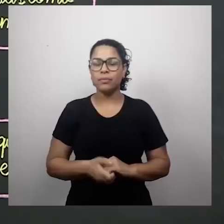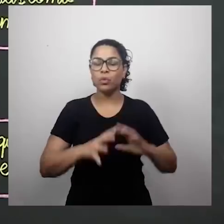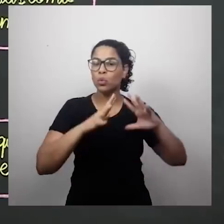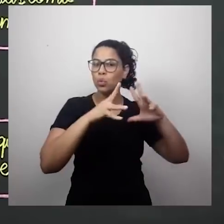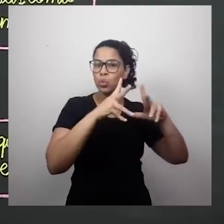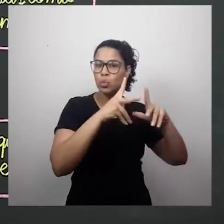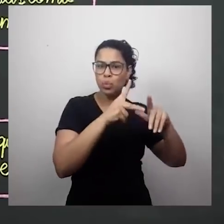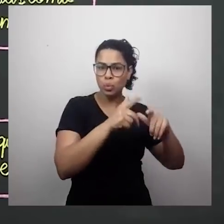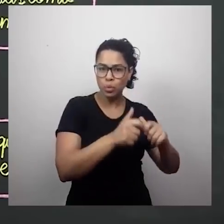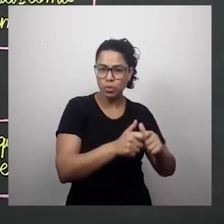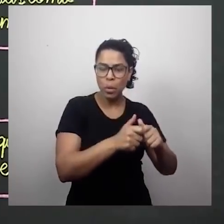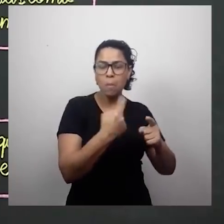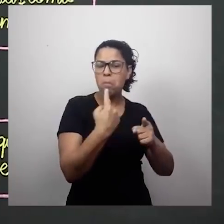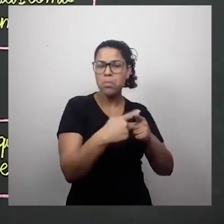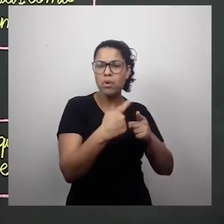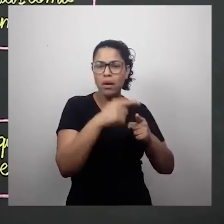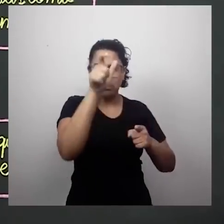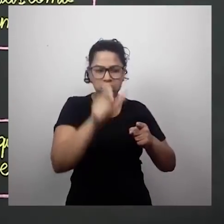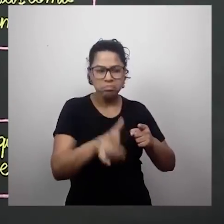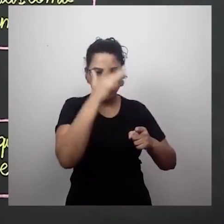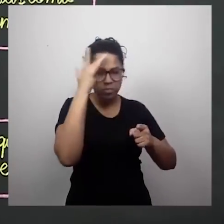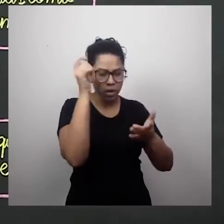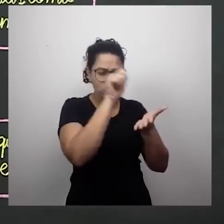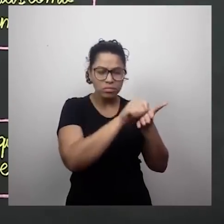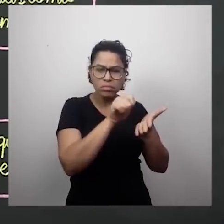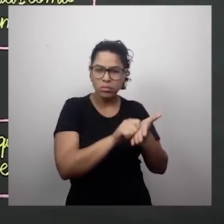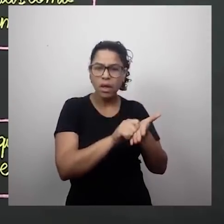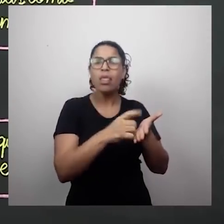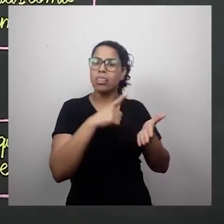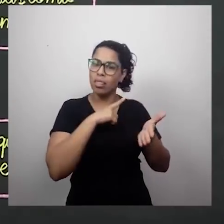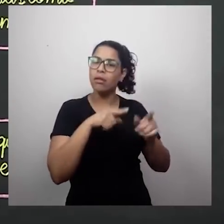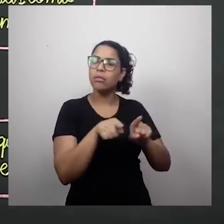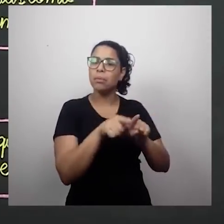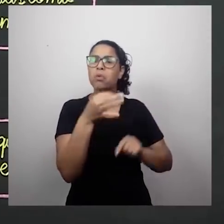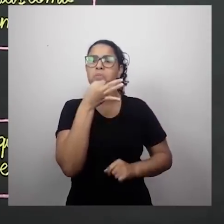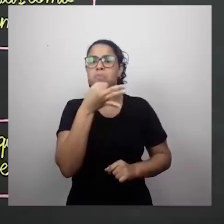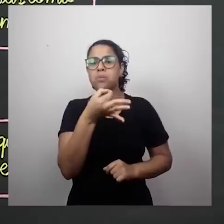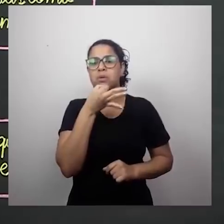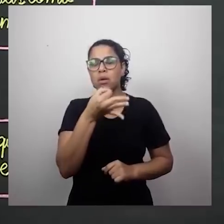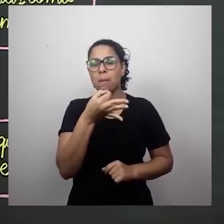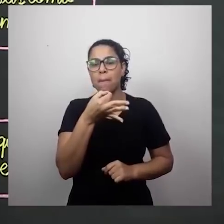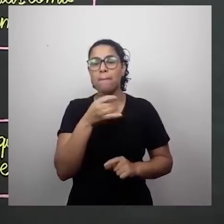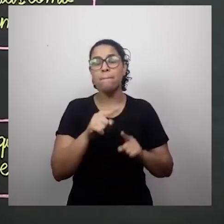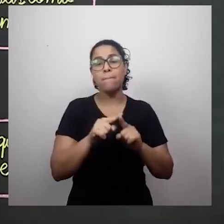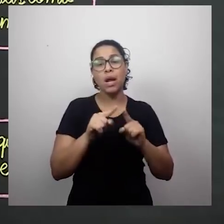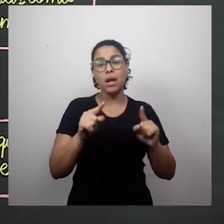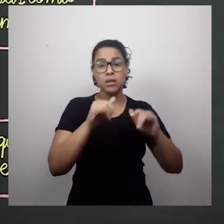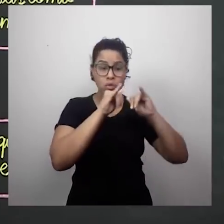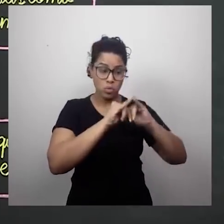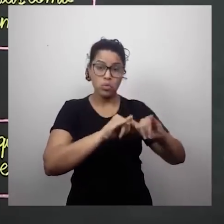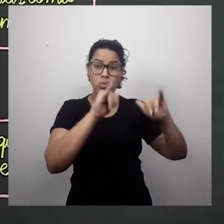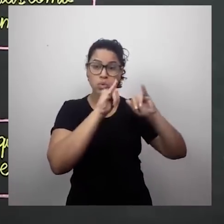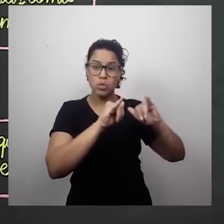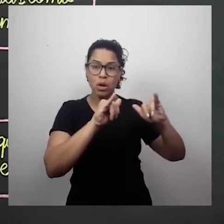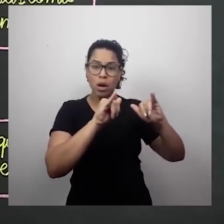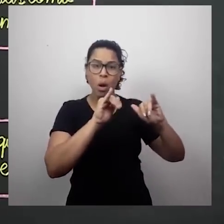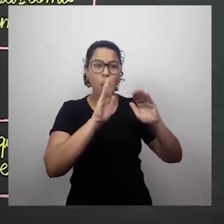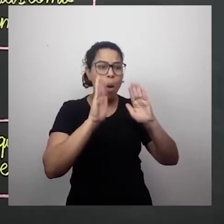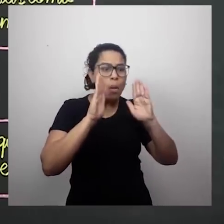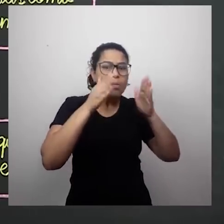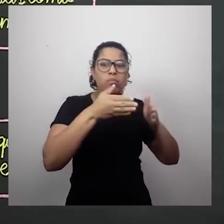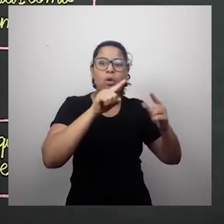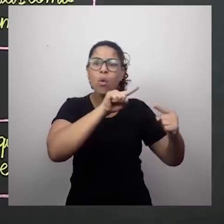porque a partir do momento que alguém escreve sobre um fato, esse alguém está se posicionando sobre esse fato. Mas, de todo modo, a notícia ela tenta ser o mais